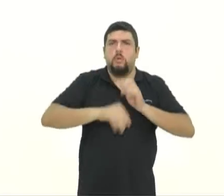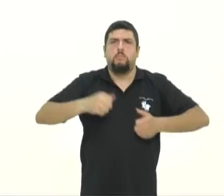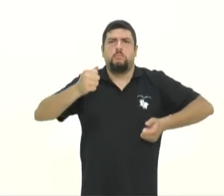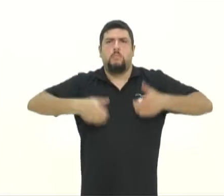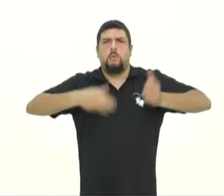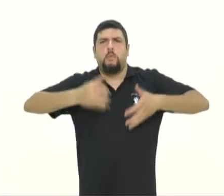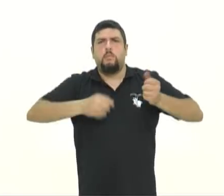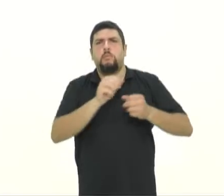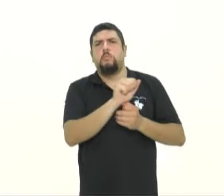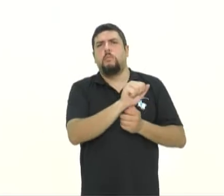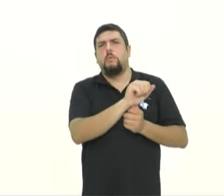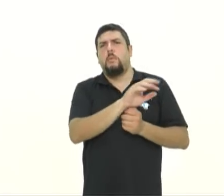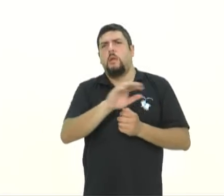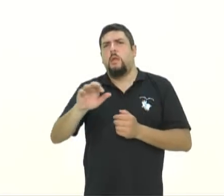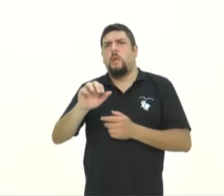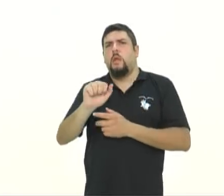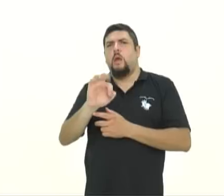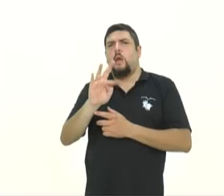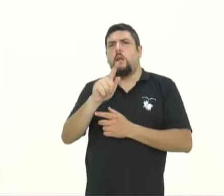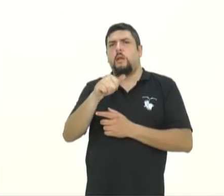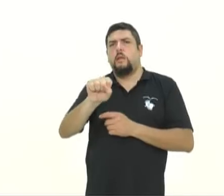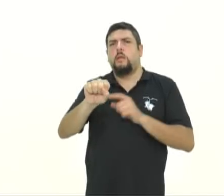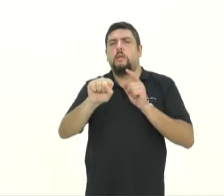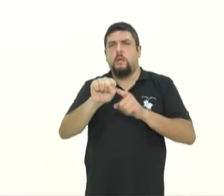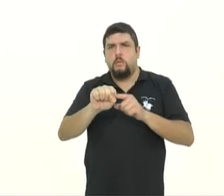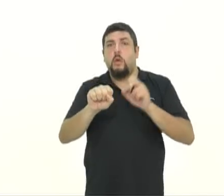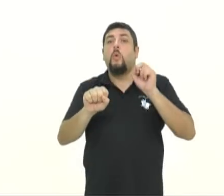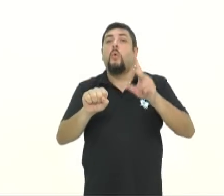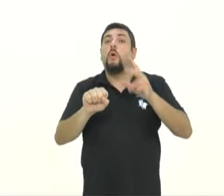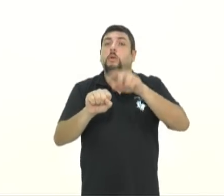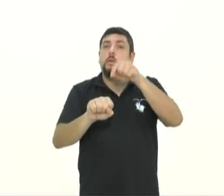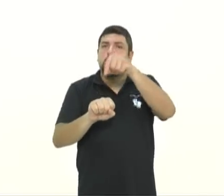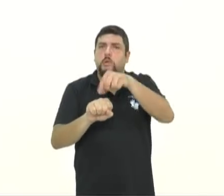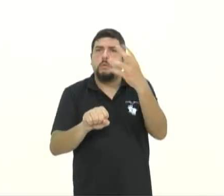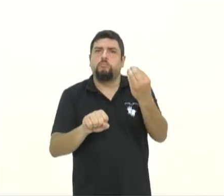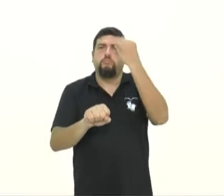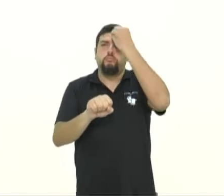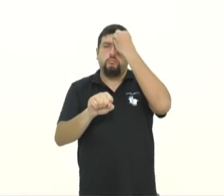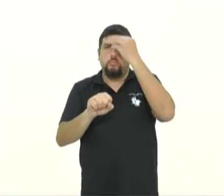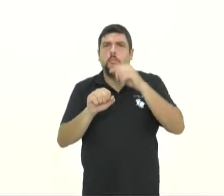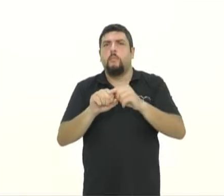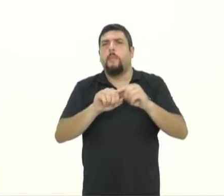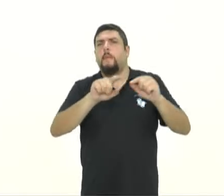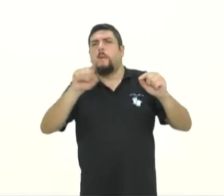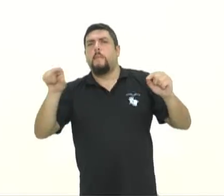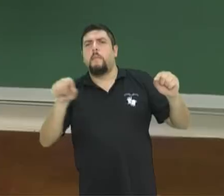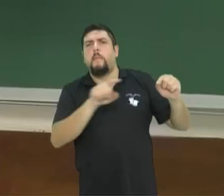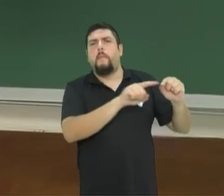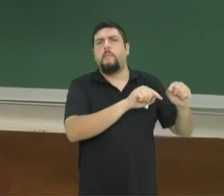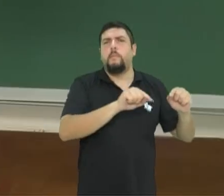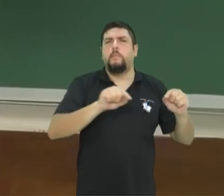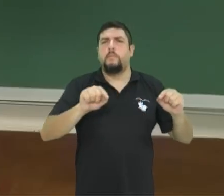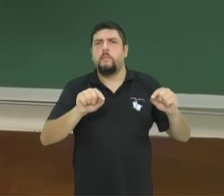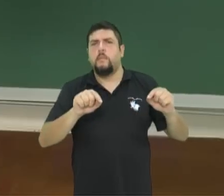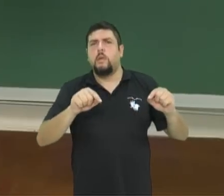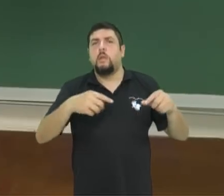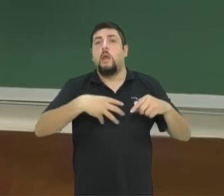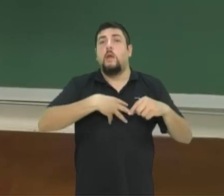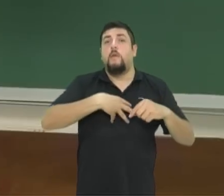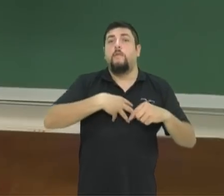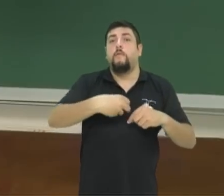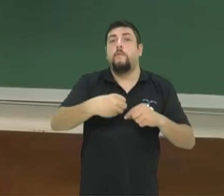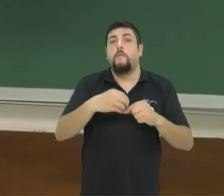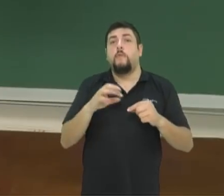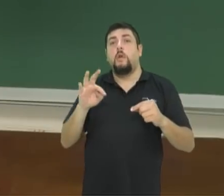a Atlas, né? Na sequência, ele era filho de Titã. Quem era filho de Titã? Qual foi a opção aqui